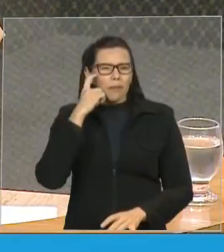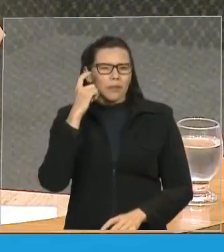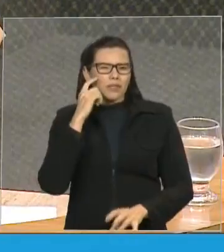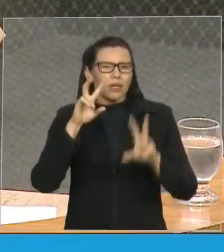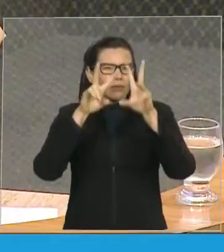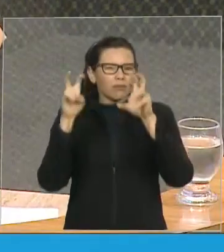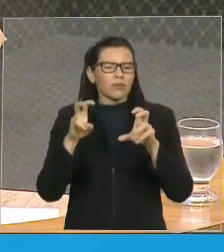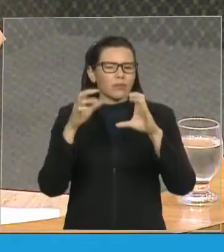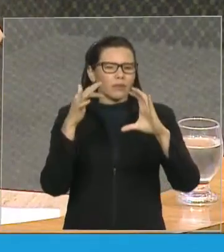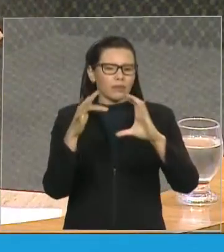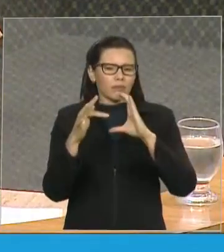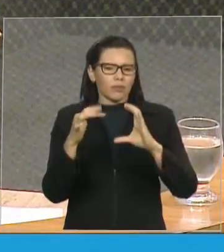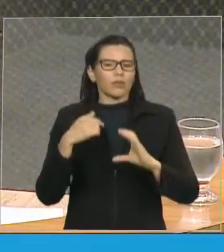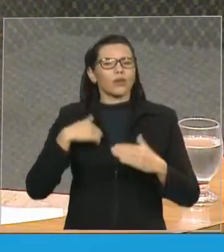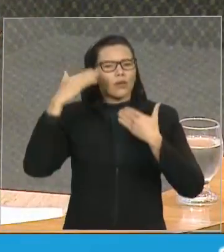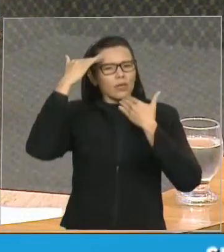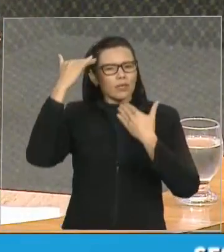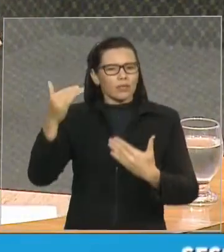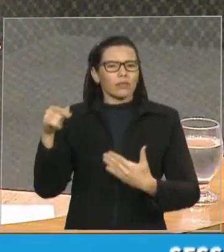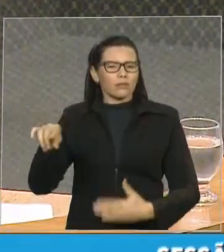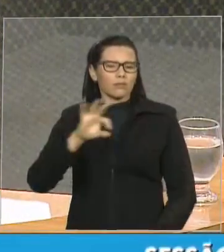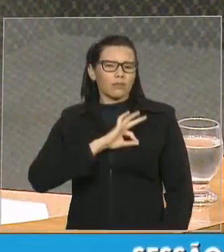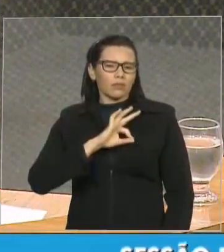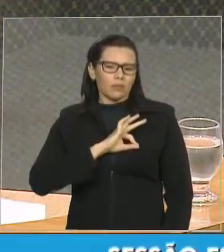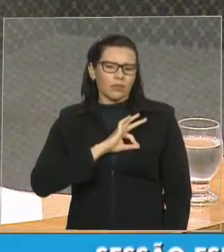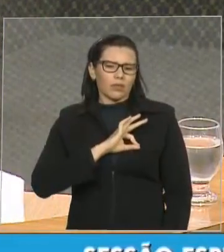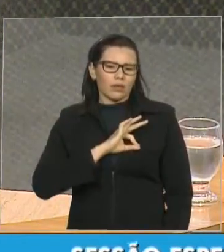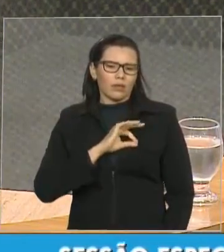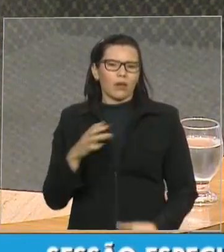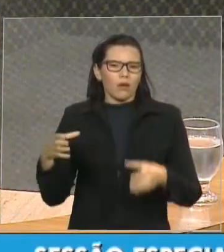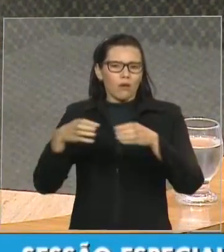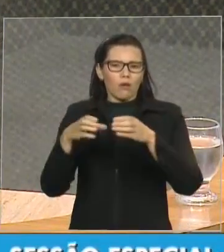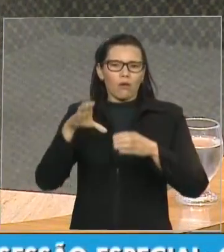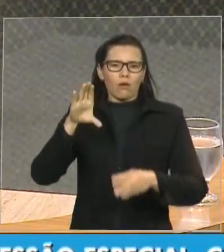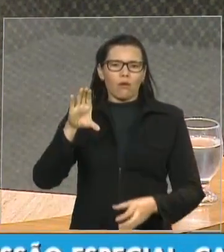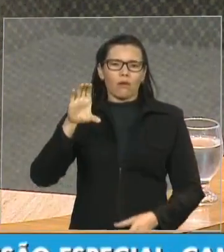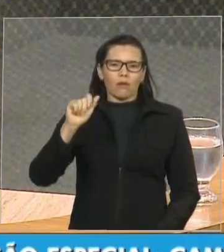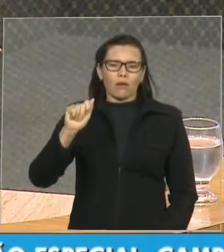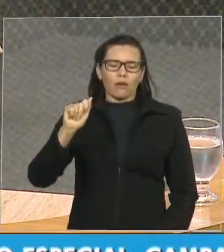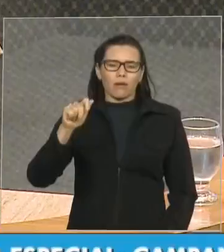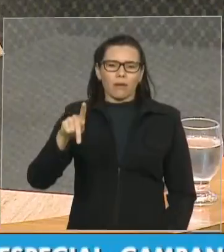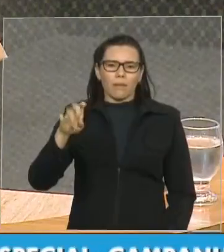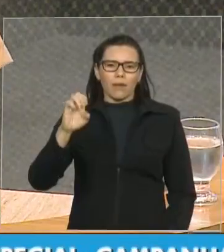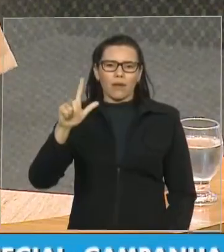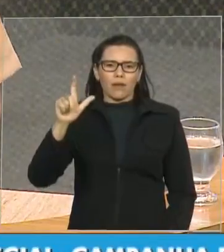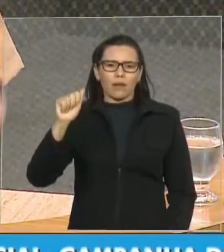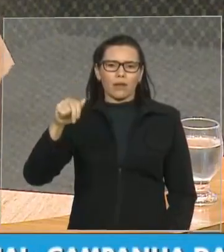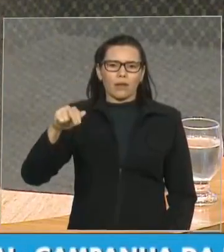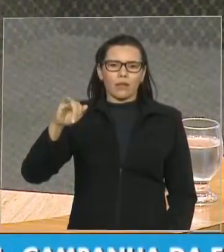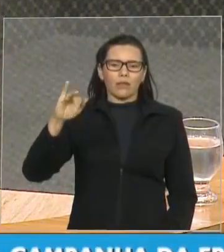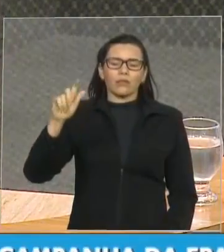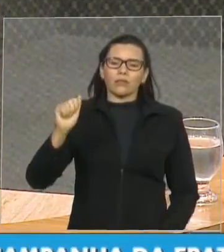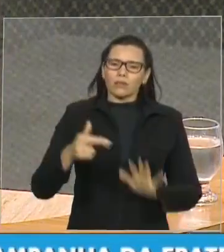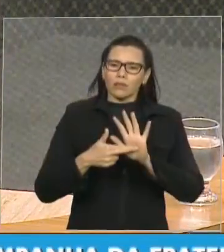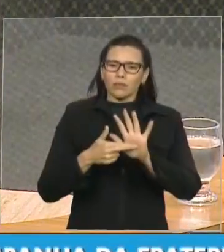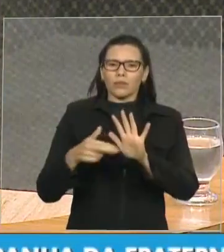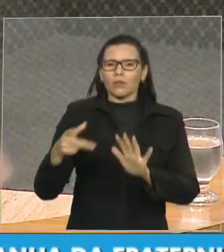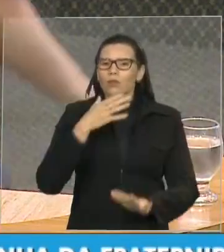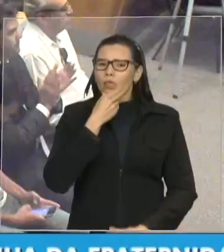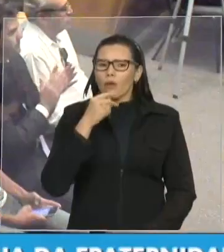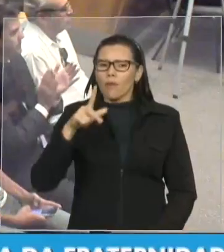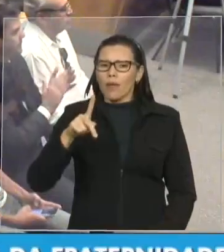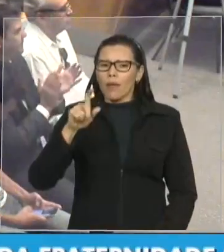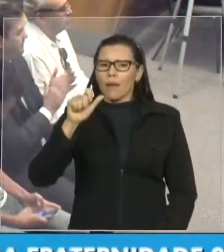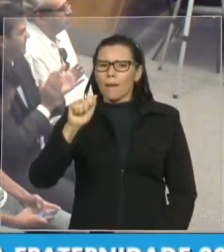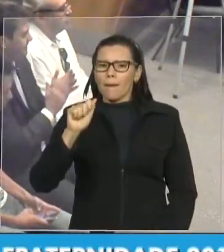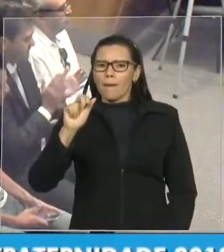a presença da Capelania Militar, da Polícia Militar do Maranhão, aqui representado pelo Capitão Paulo. Obrigado. Muito